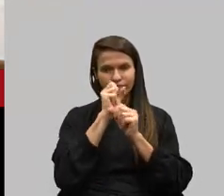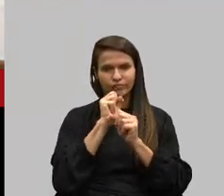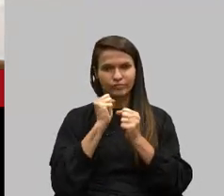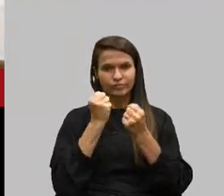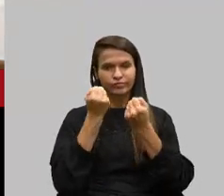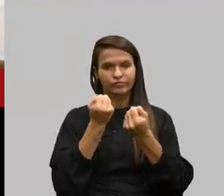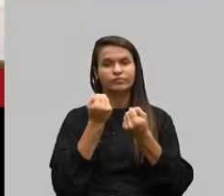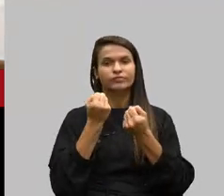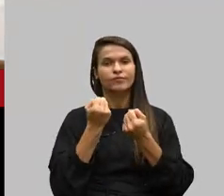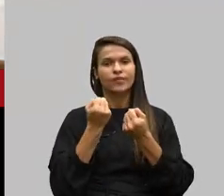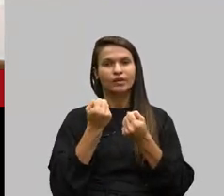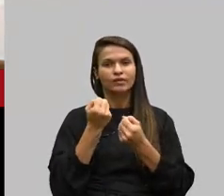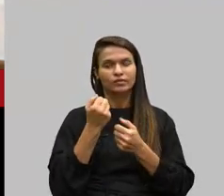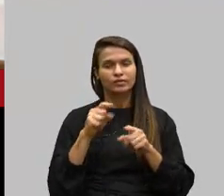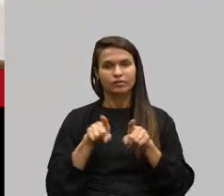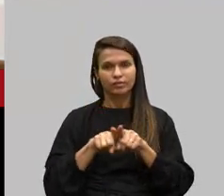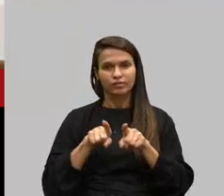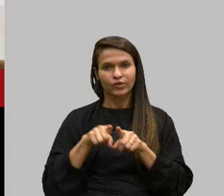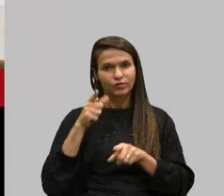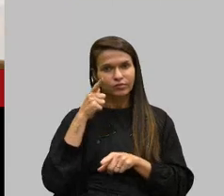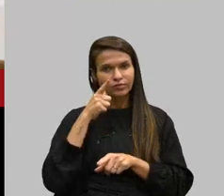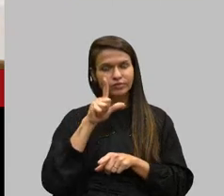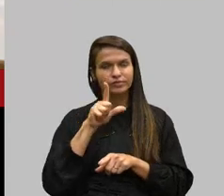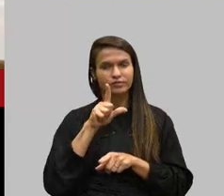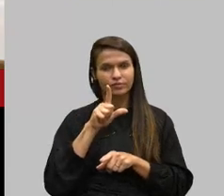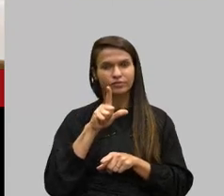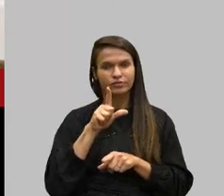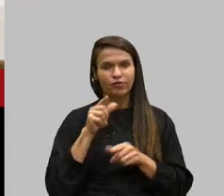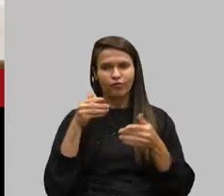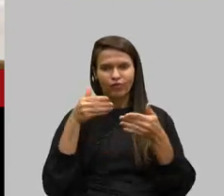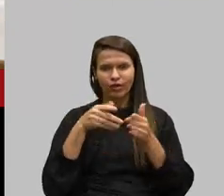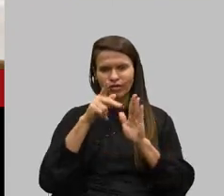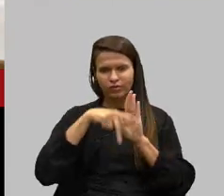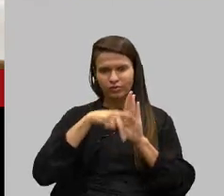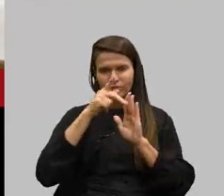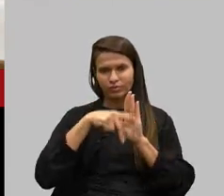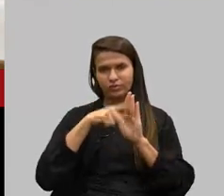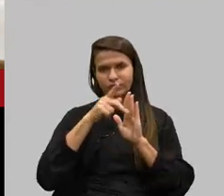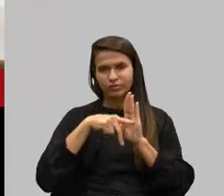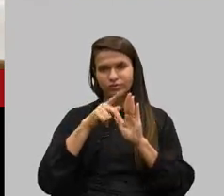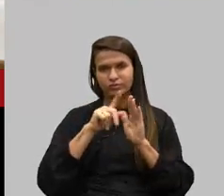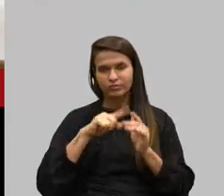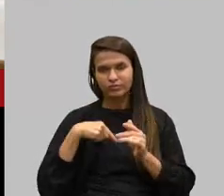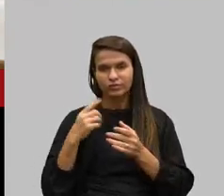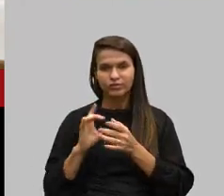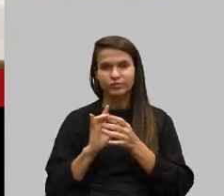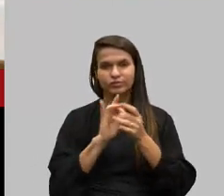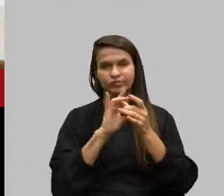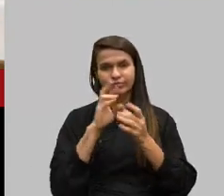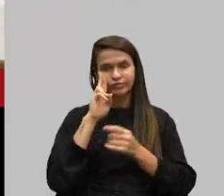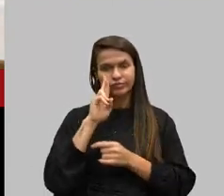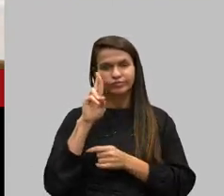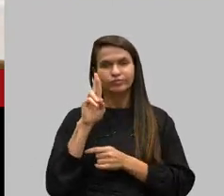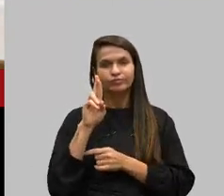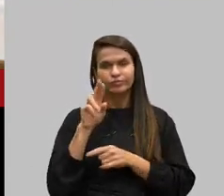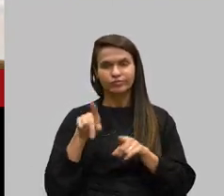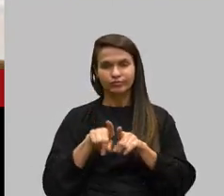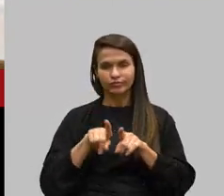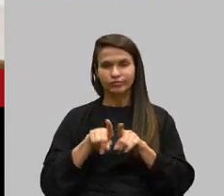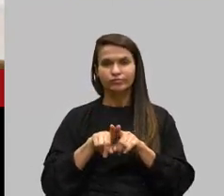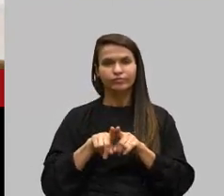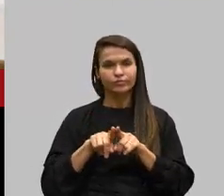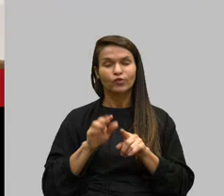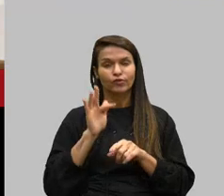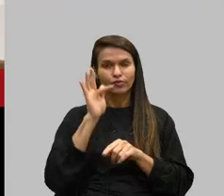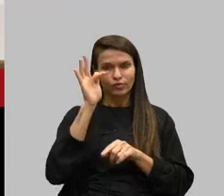certamente quando conseguirmos lograr êxito nesse projeto eh estaremos ao lado do Senhor e aqui numa próxima Assembleia